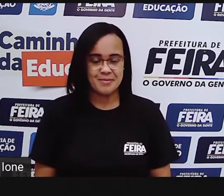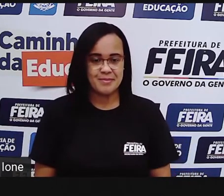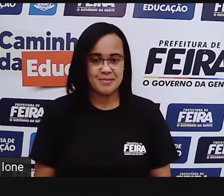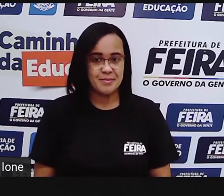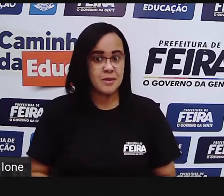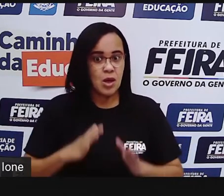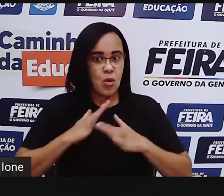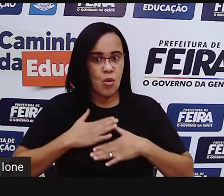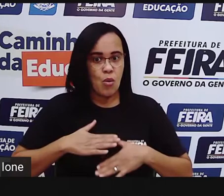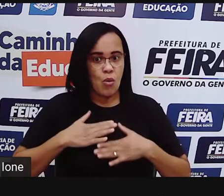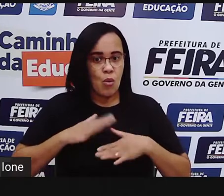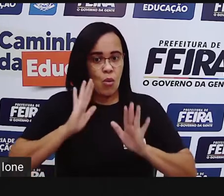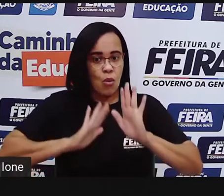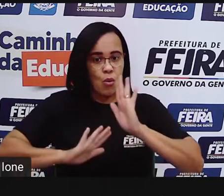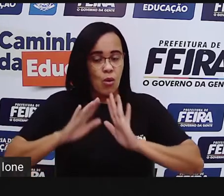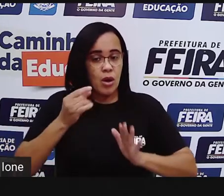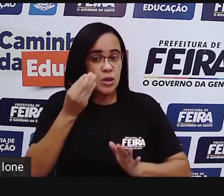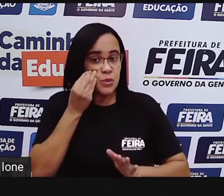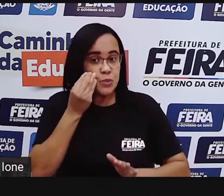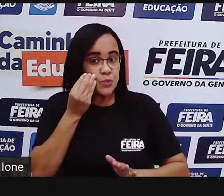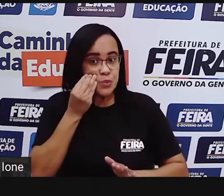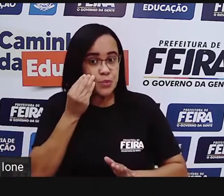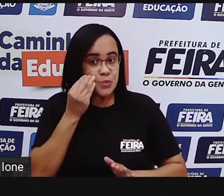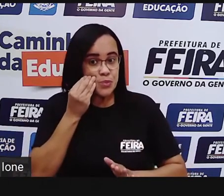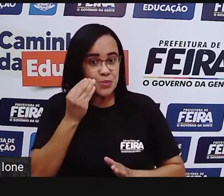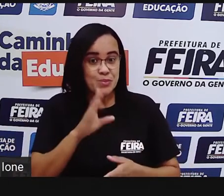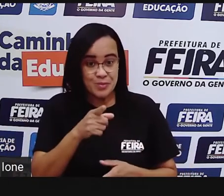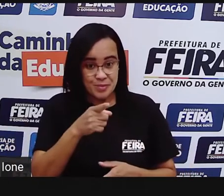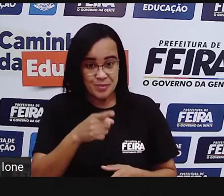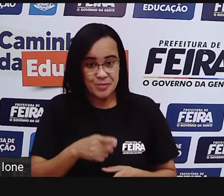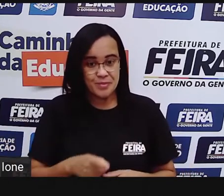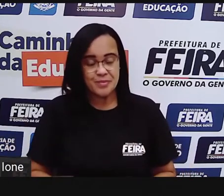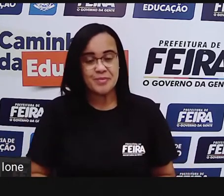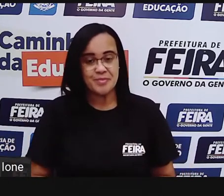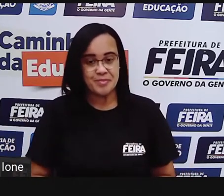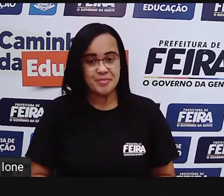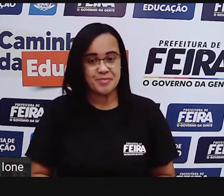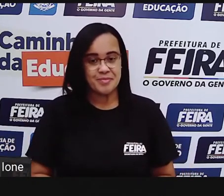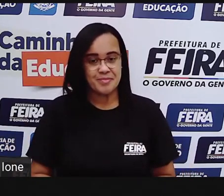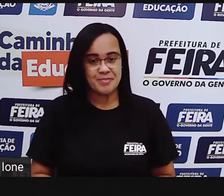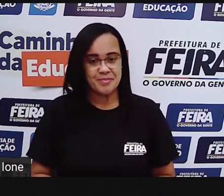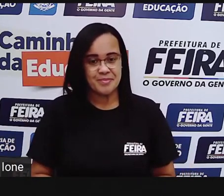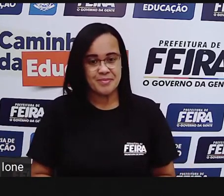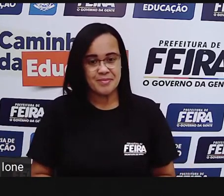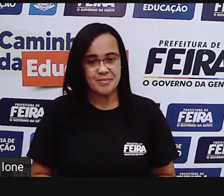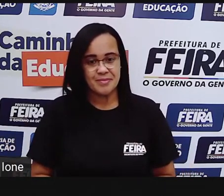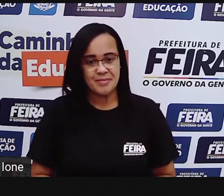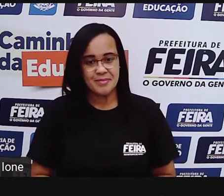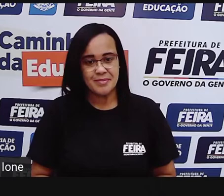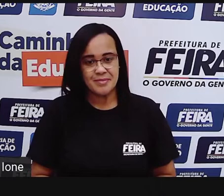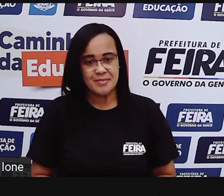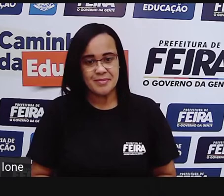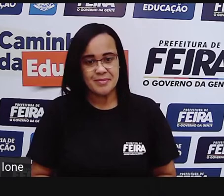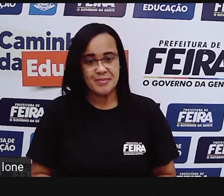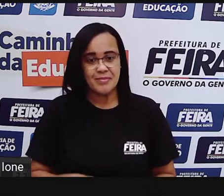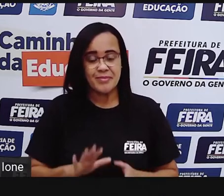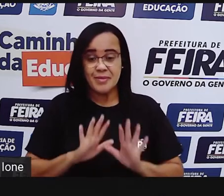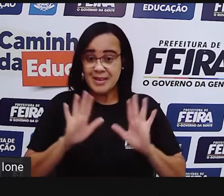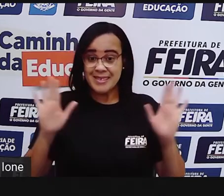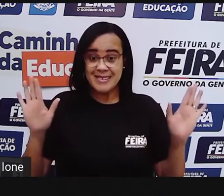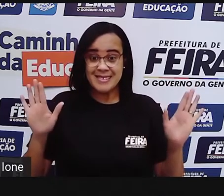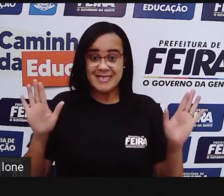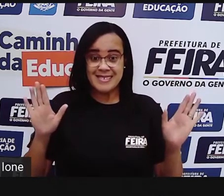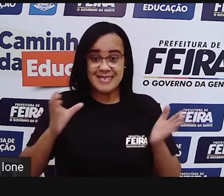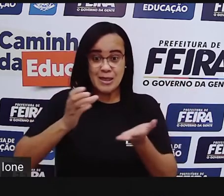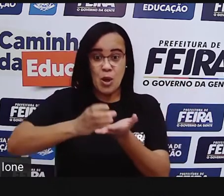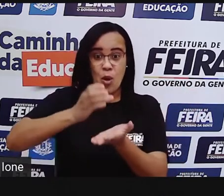Vamos lá. A Heloísa vai tentar, tá, meninada? Vocês tentam daí também. Opa!